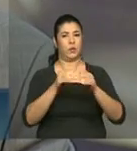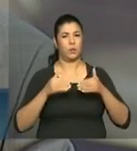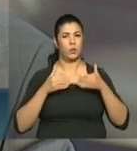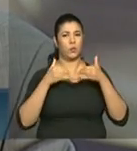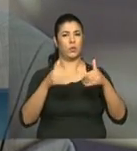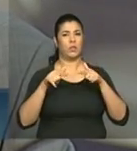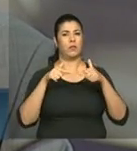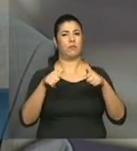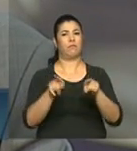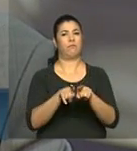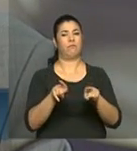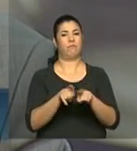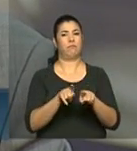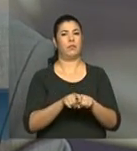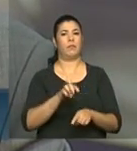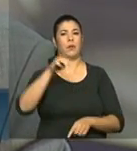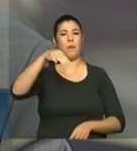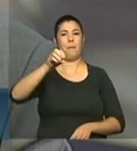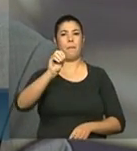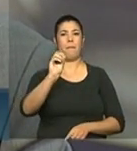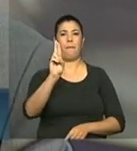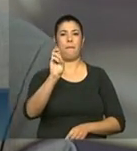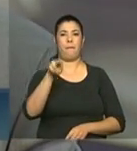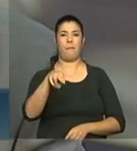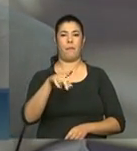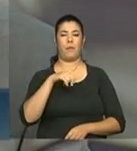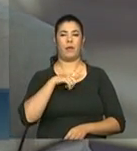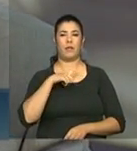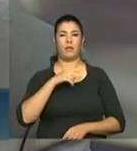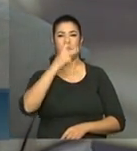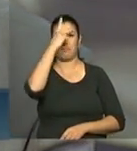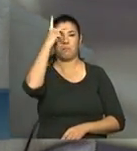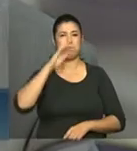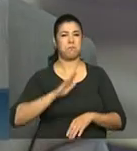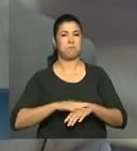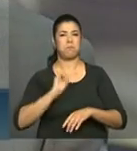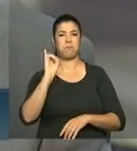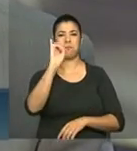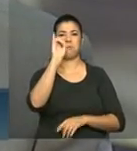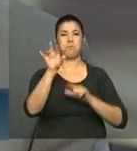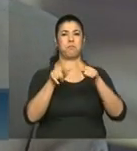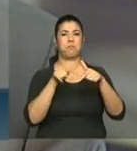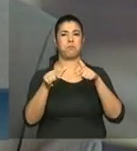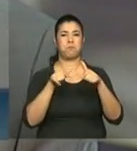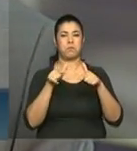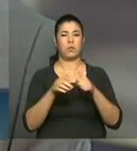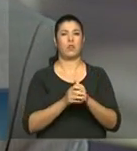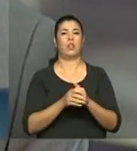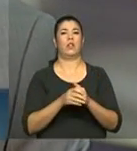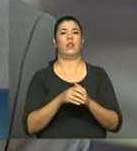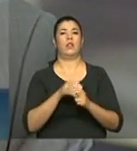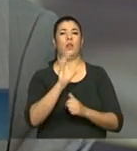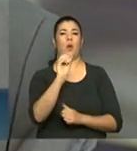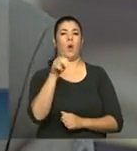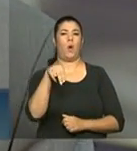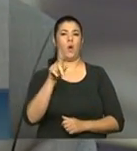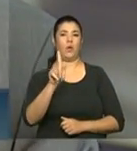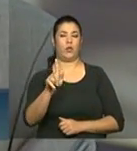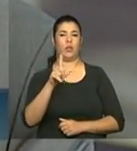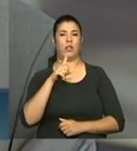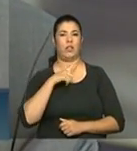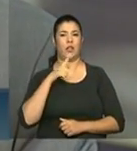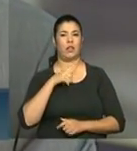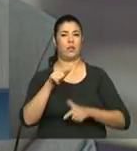da hanseníase, em particular o Mohan, que é uma das mais importantes organizações não governamentais que atuam nesse